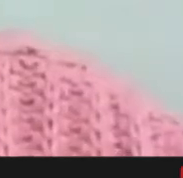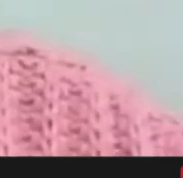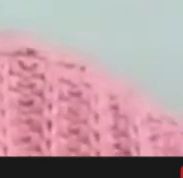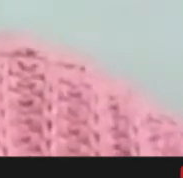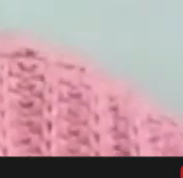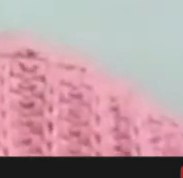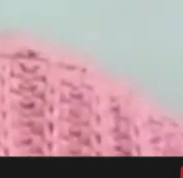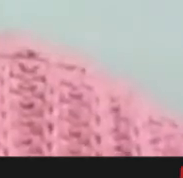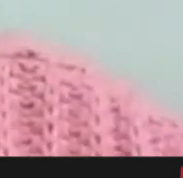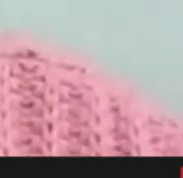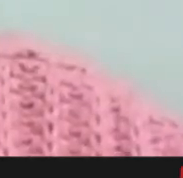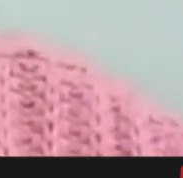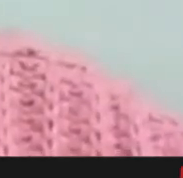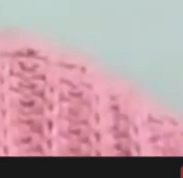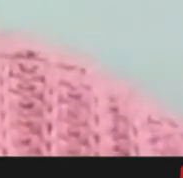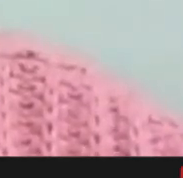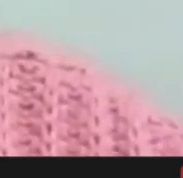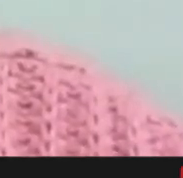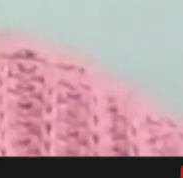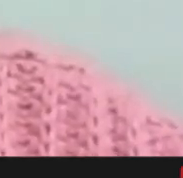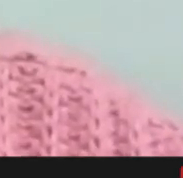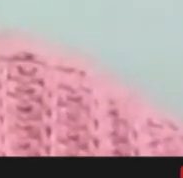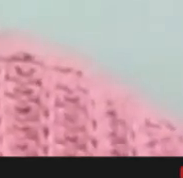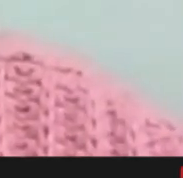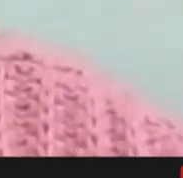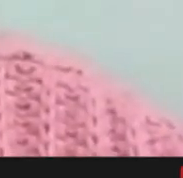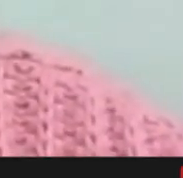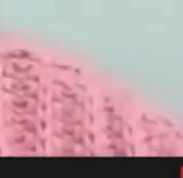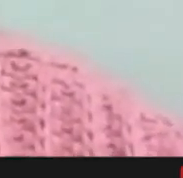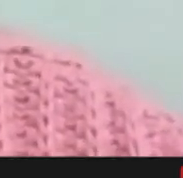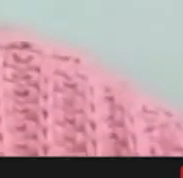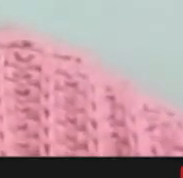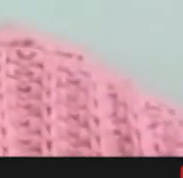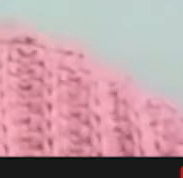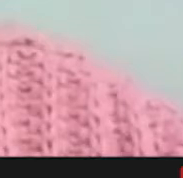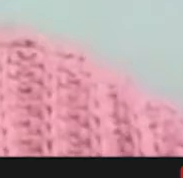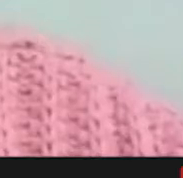esses números são alarmantes, né? O Brasil